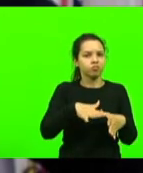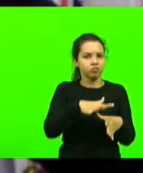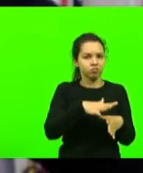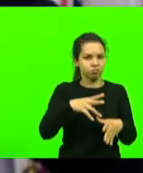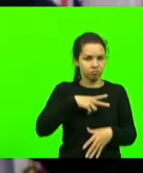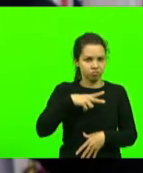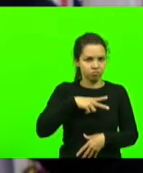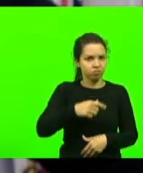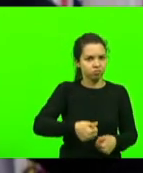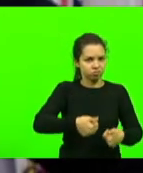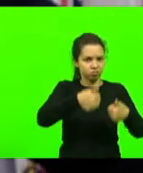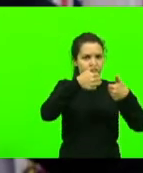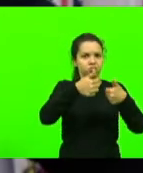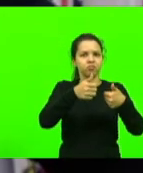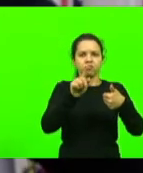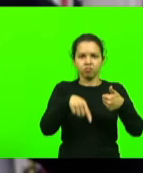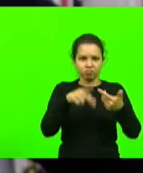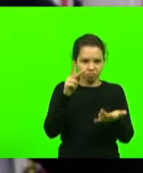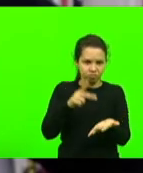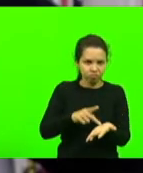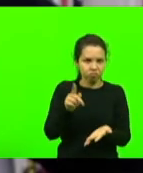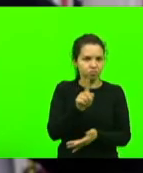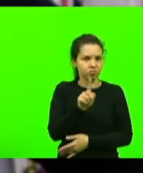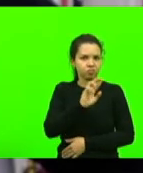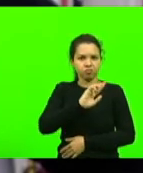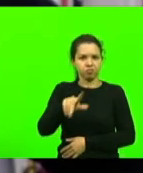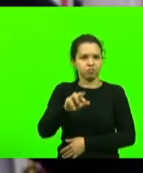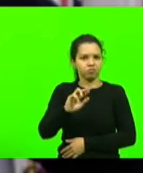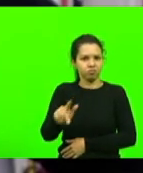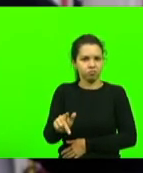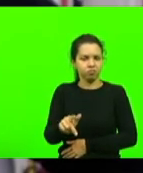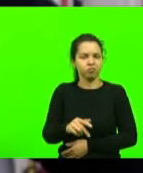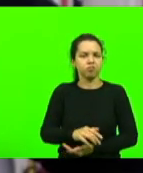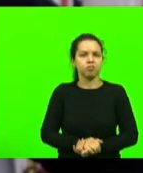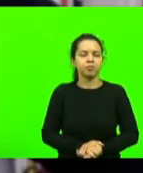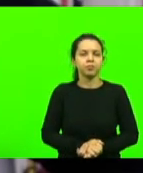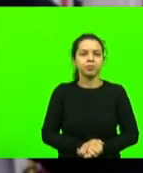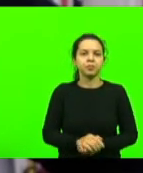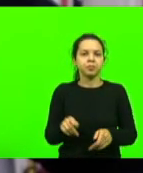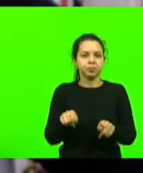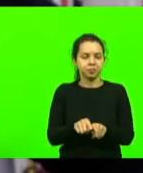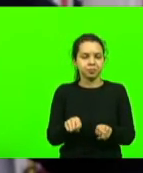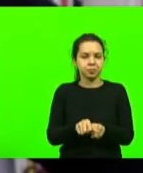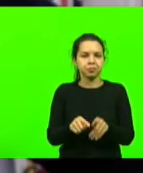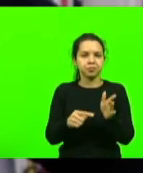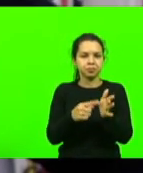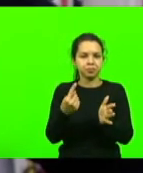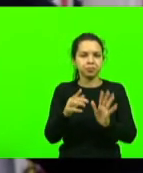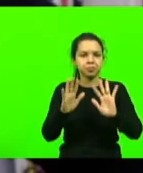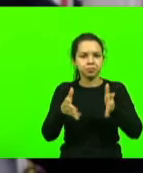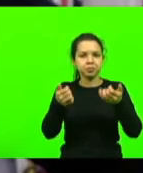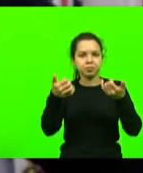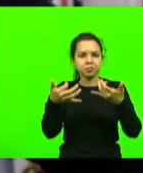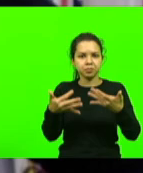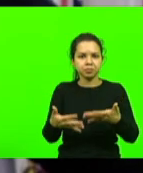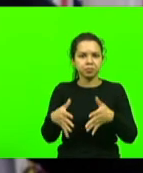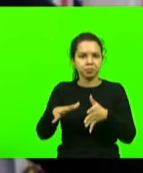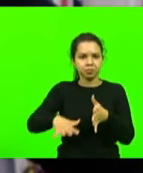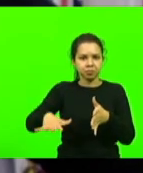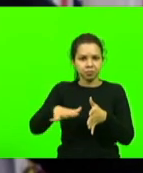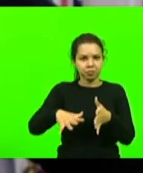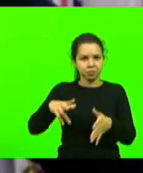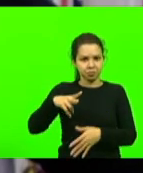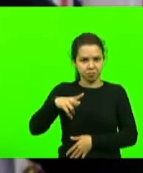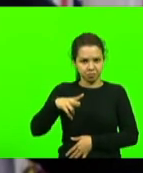eficiente isso não é verdade além disso o primeiro que é o estado o setor público não Visa